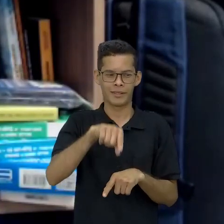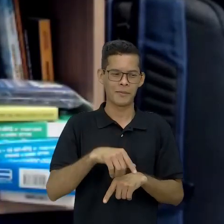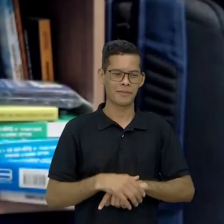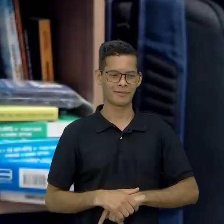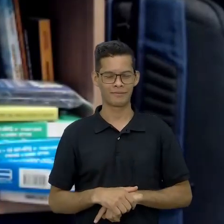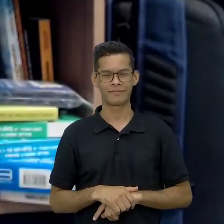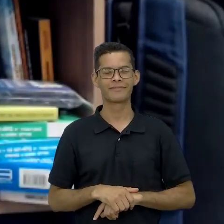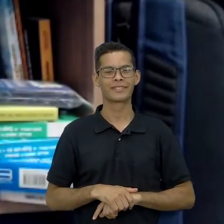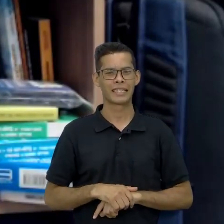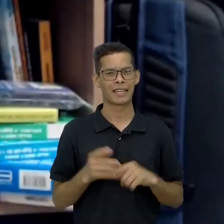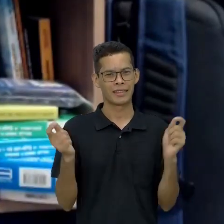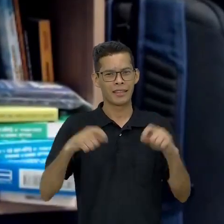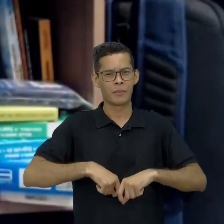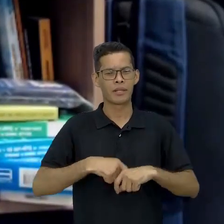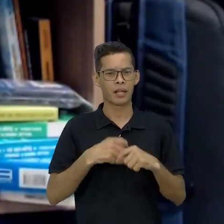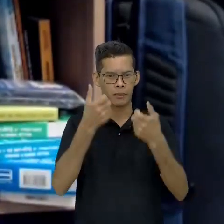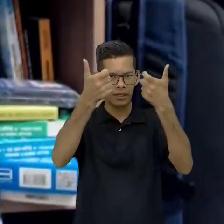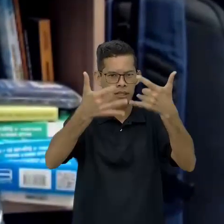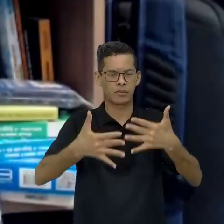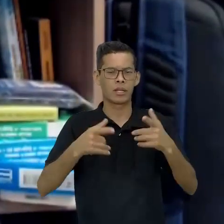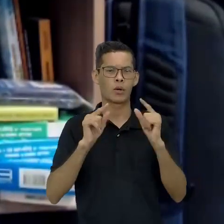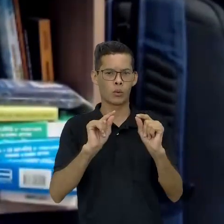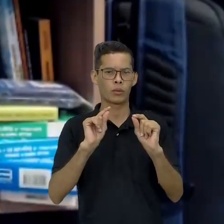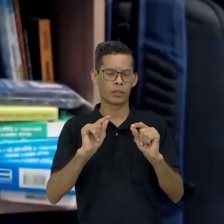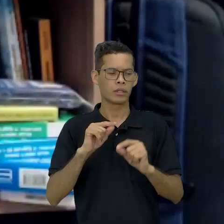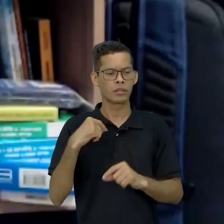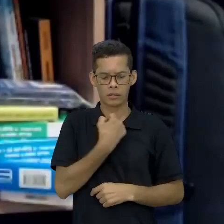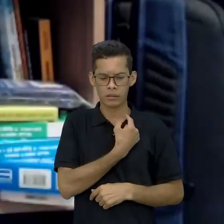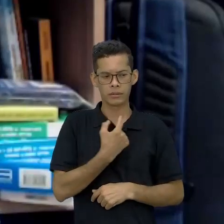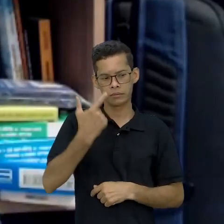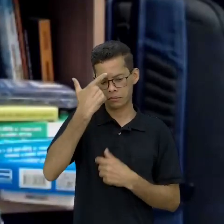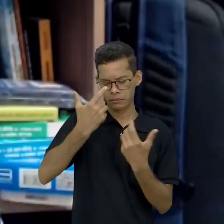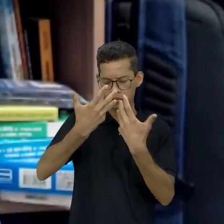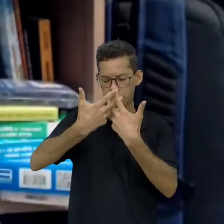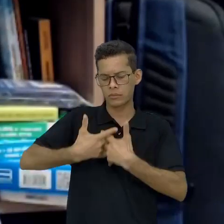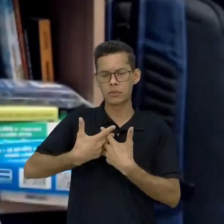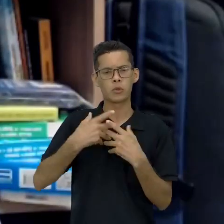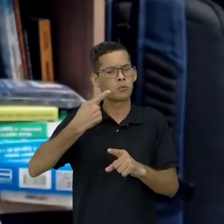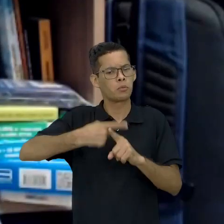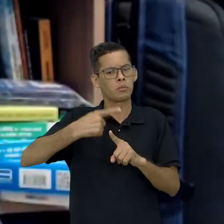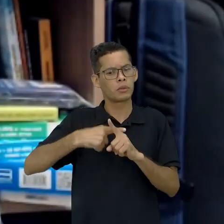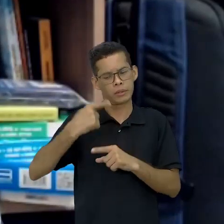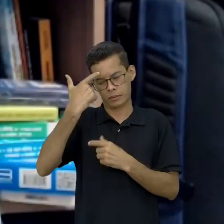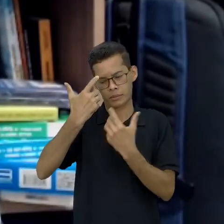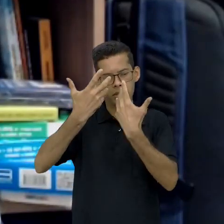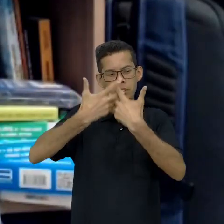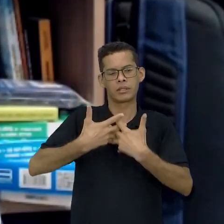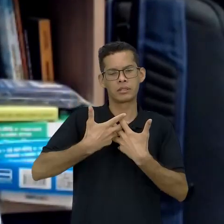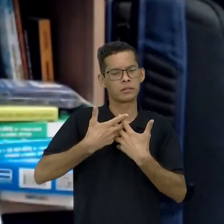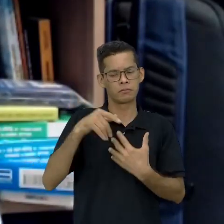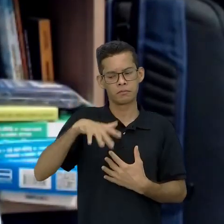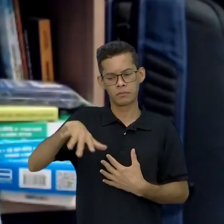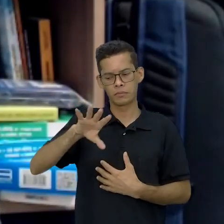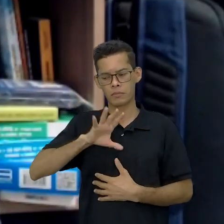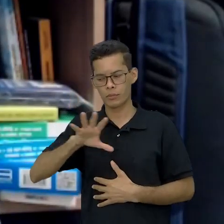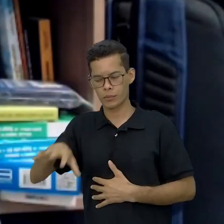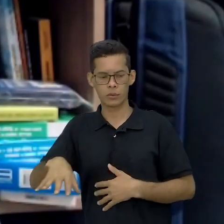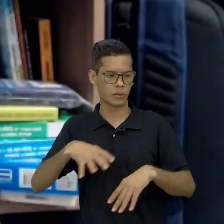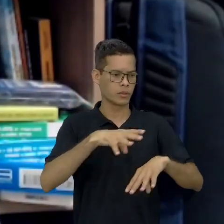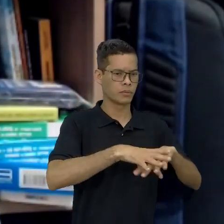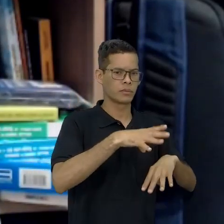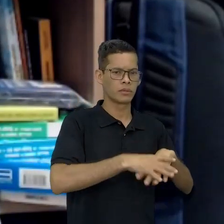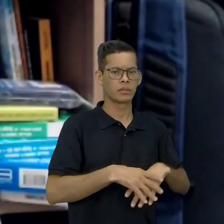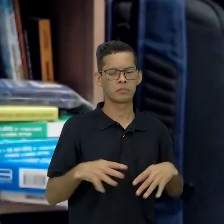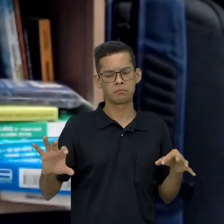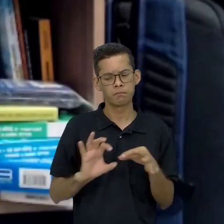gente explicar aqui por que que nós pensamos nesse trabalho, né, entre língua portuguesa e